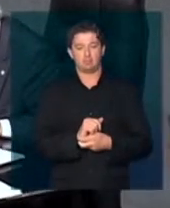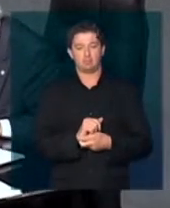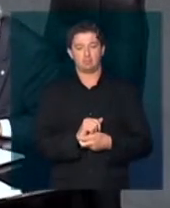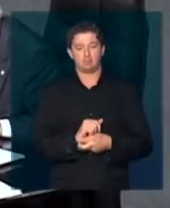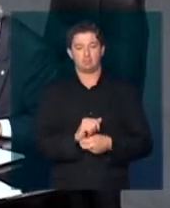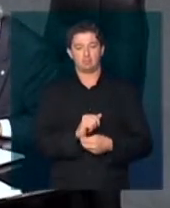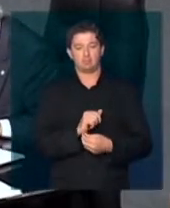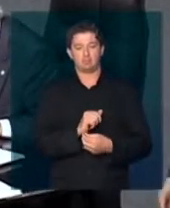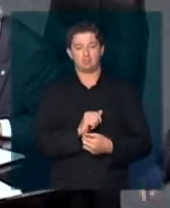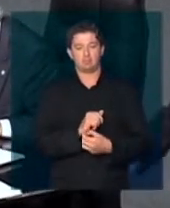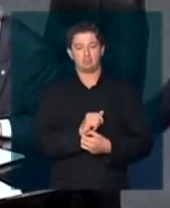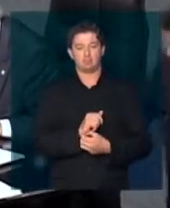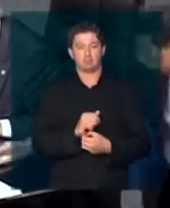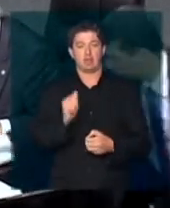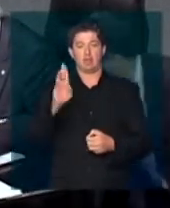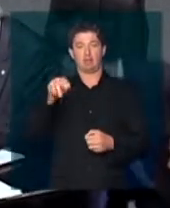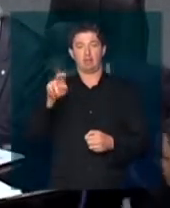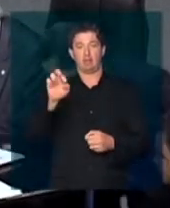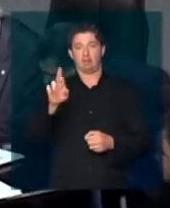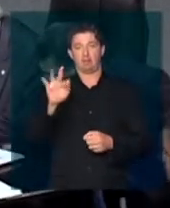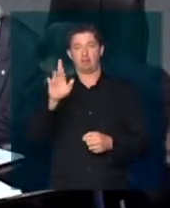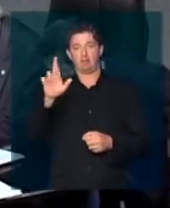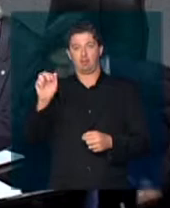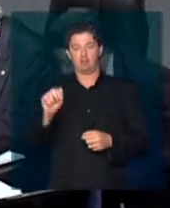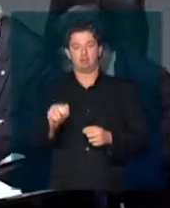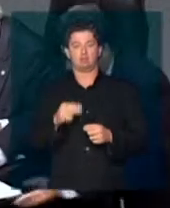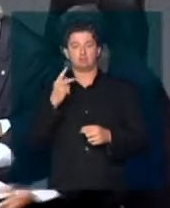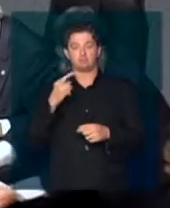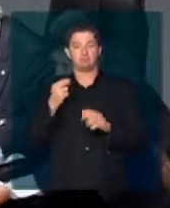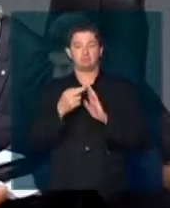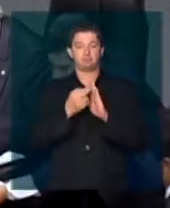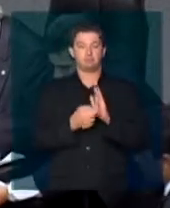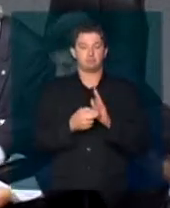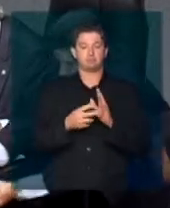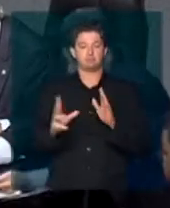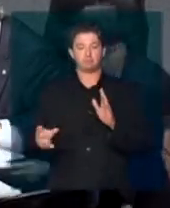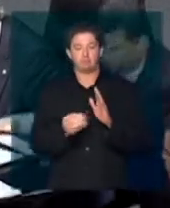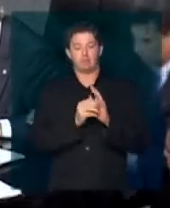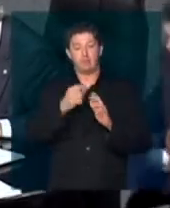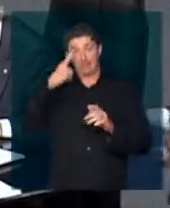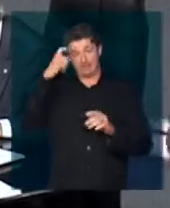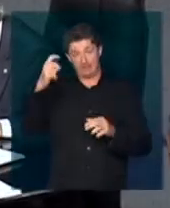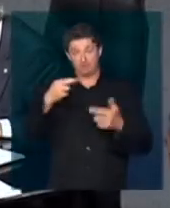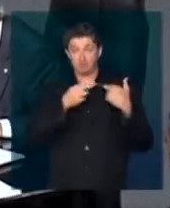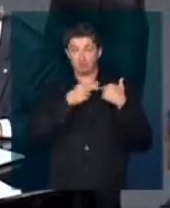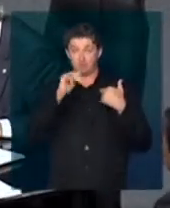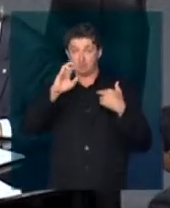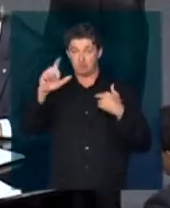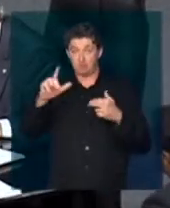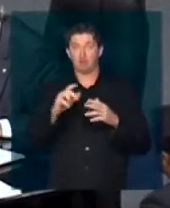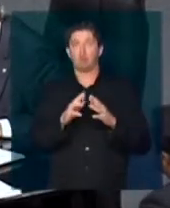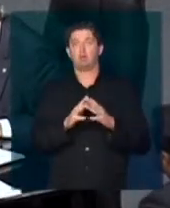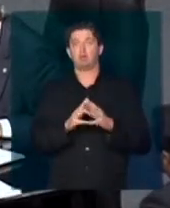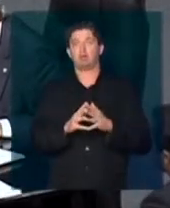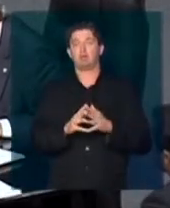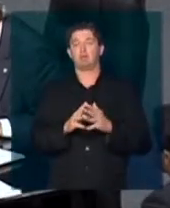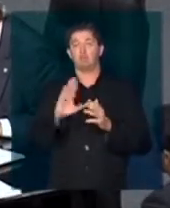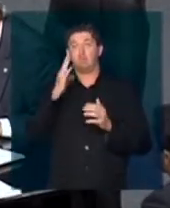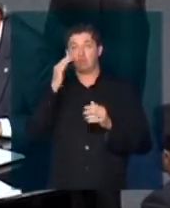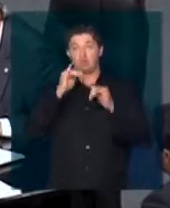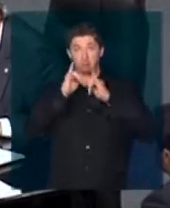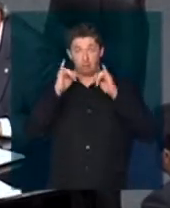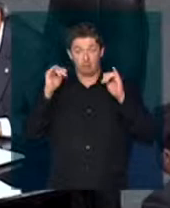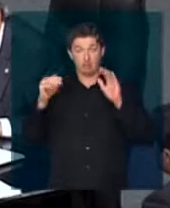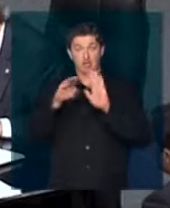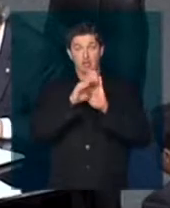Abner Ferreira, seria possível contemplar na reforma política um dispositivo de lei para enquadrar como crime de responsabilidade a falsa propaganda